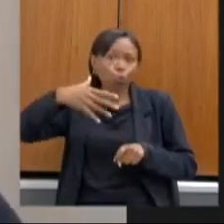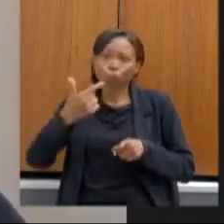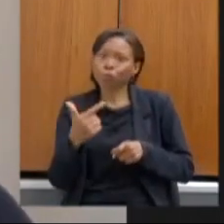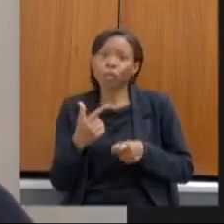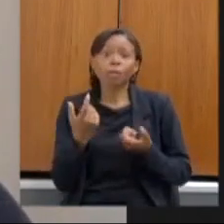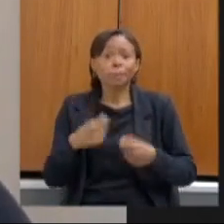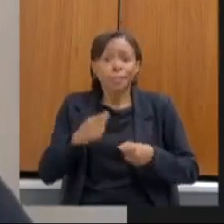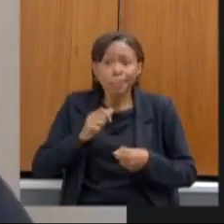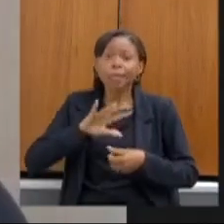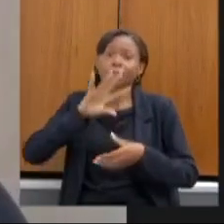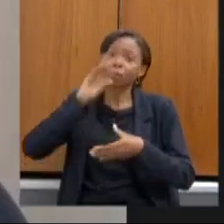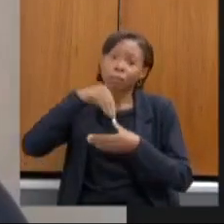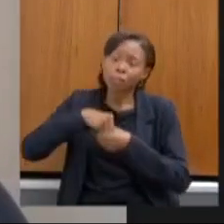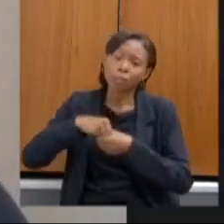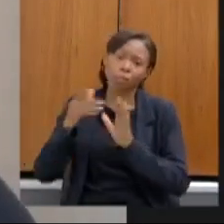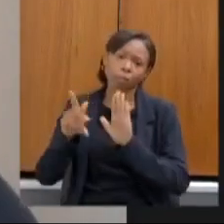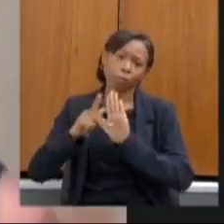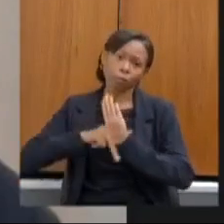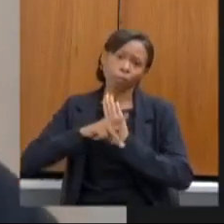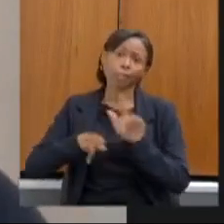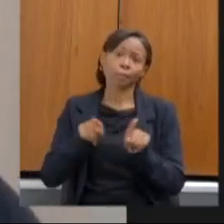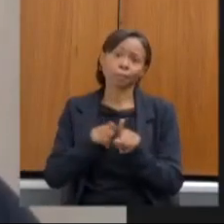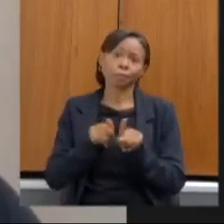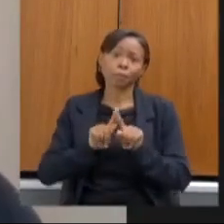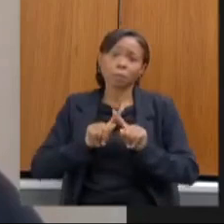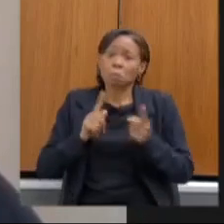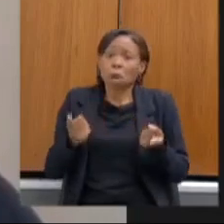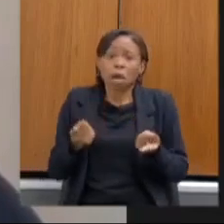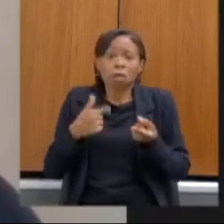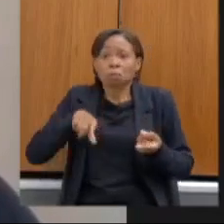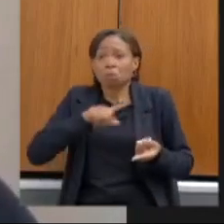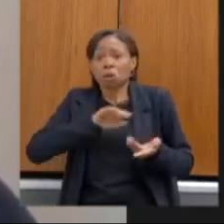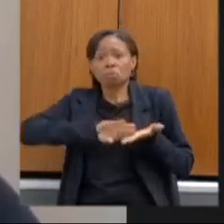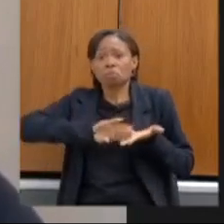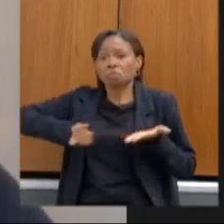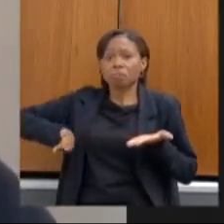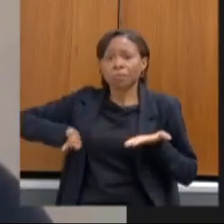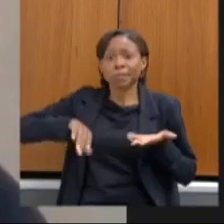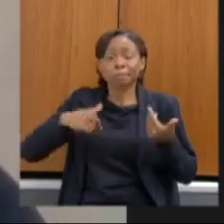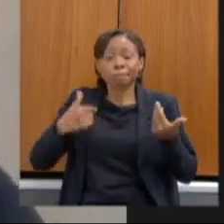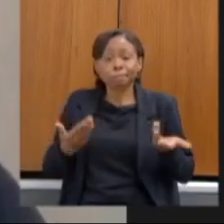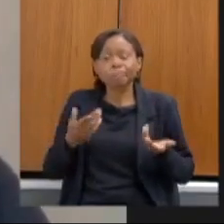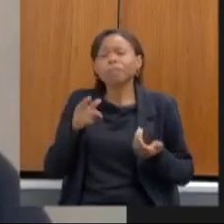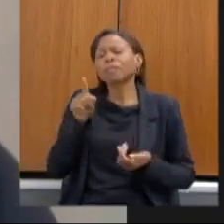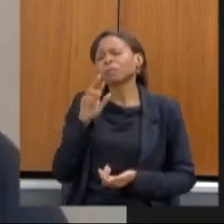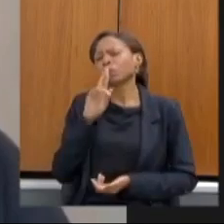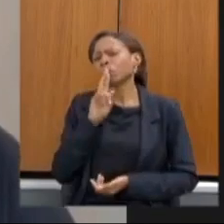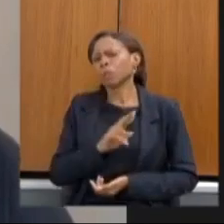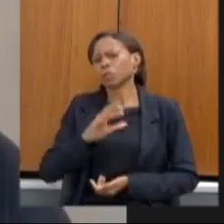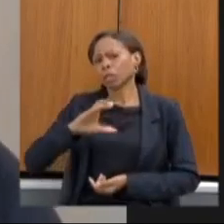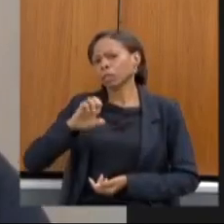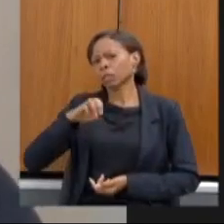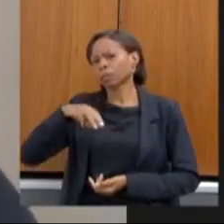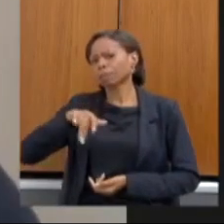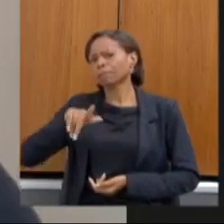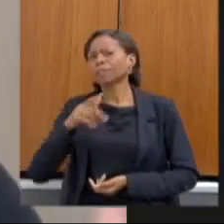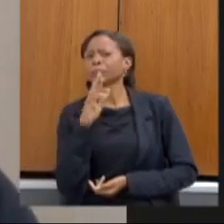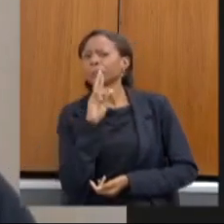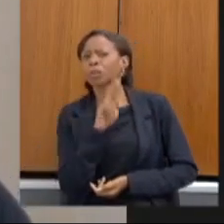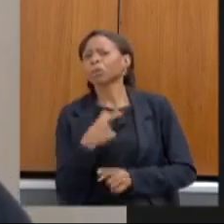nessa etapa dos para todos ficamos a ver navios e sabe qual foi a resposta das e